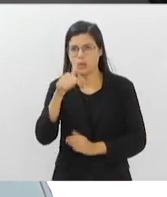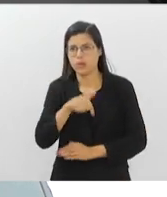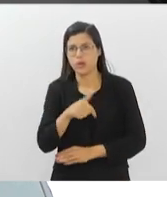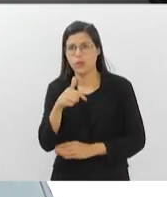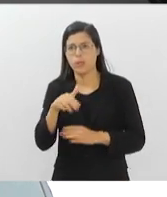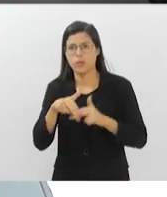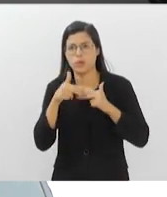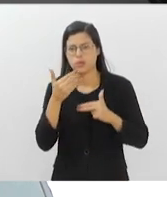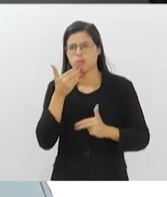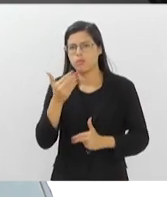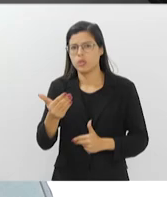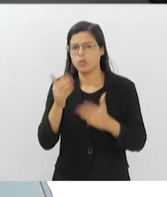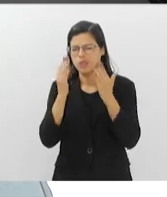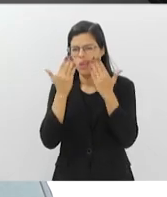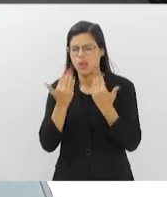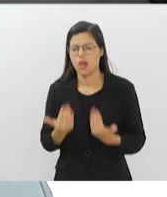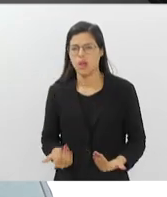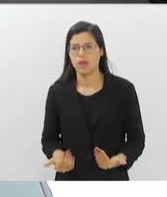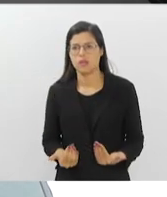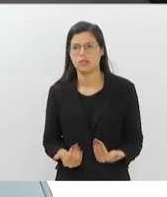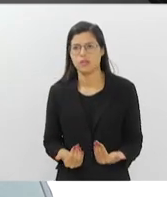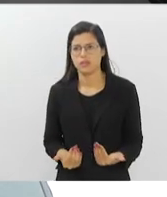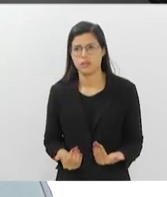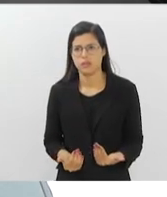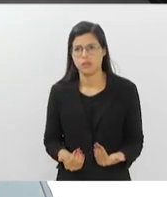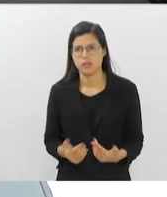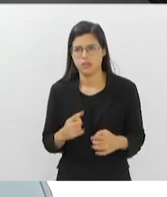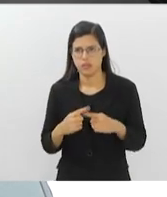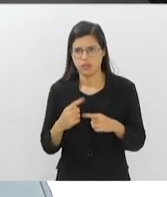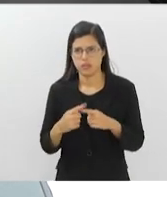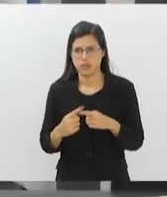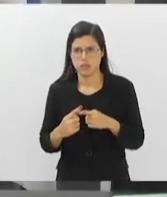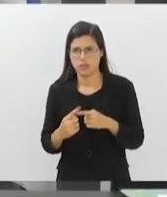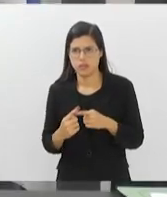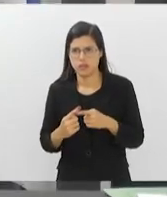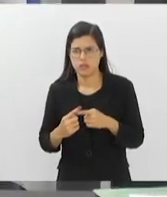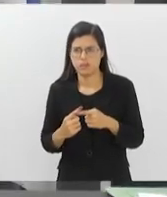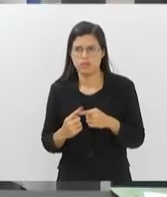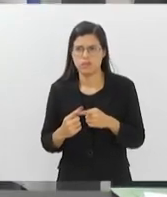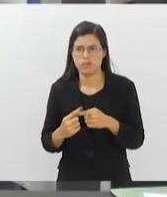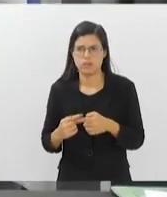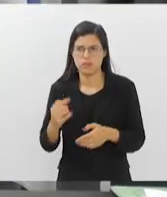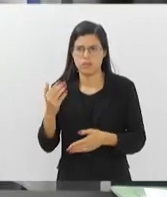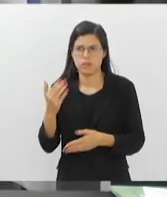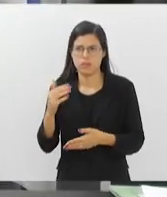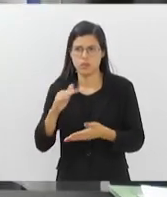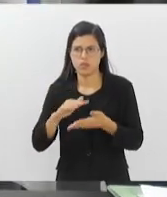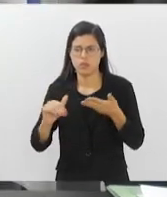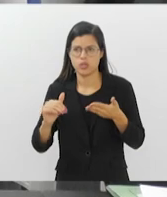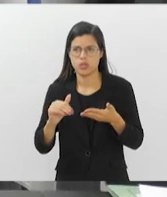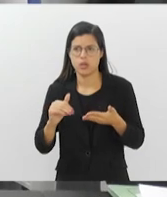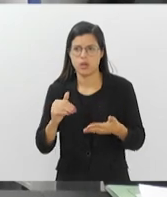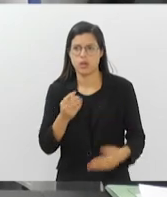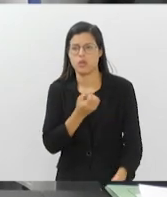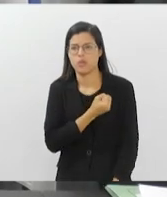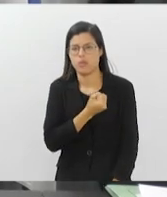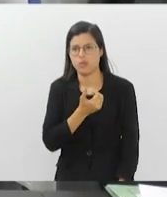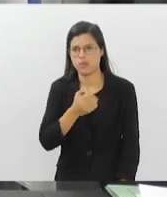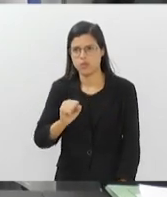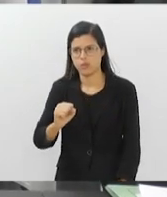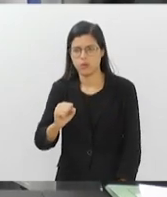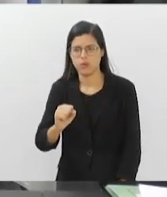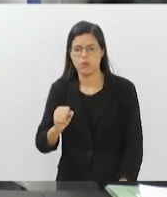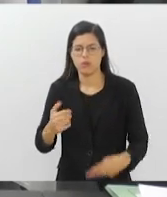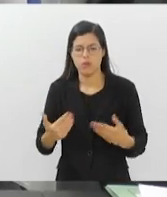pedindo vista, porque foi Perfeito. Na época do André Siciliano. Então, chamar os trabalhos à ordem, está retirado da votação o item 18 com vista do deputado Luiz Paulo,